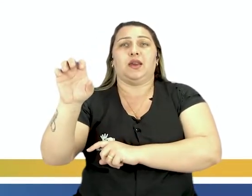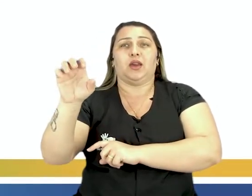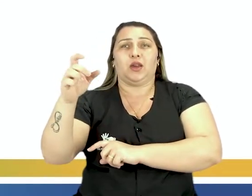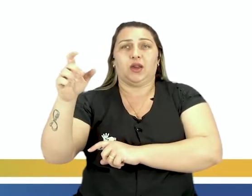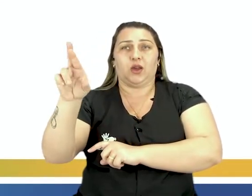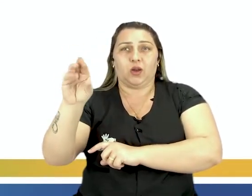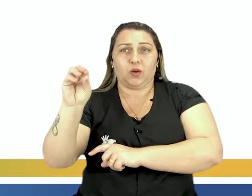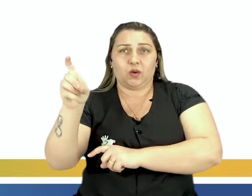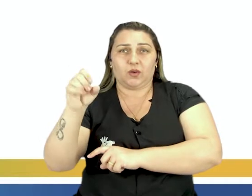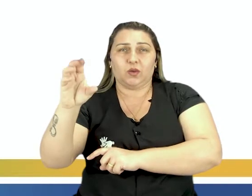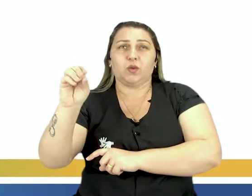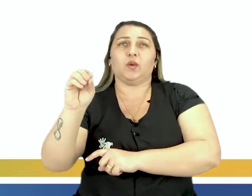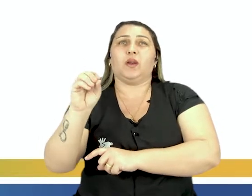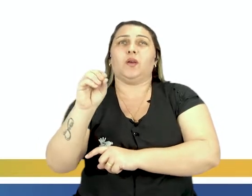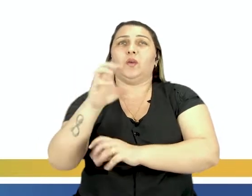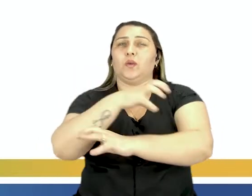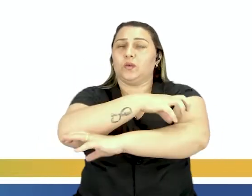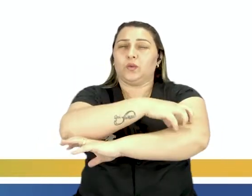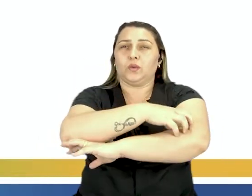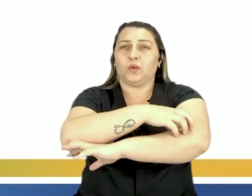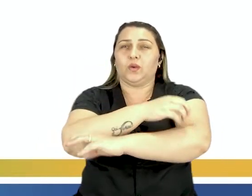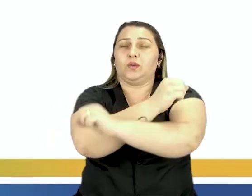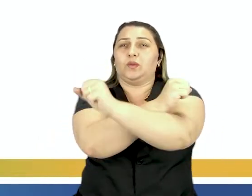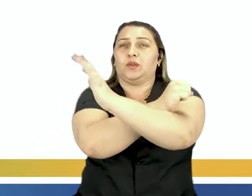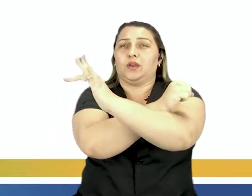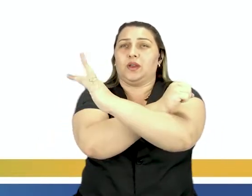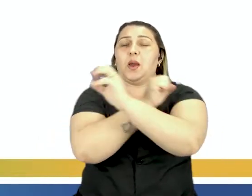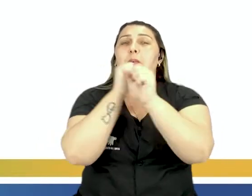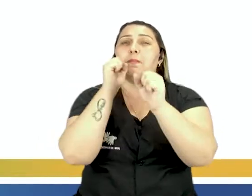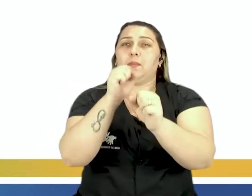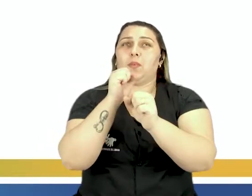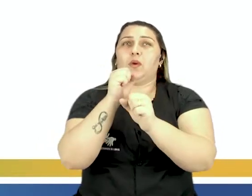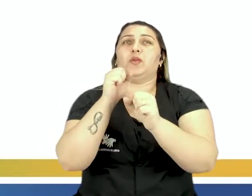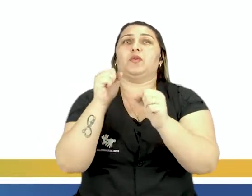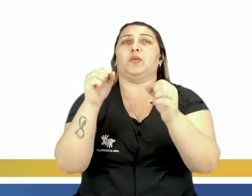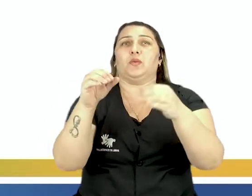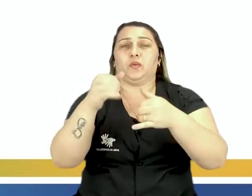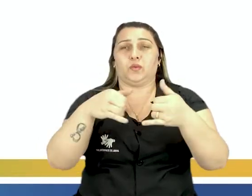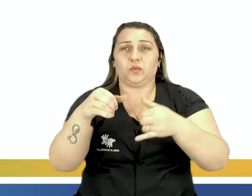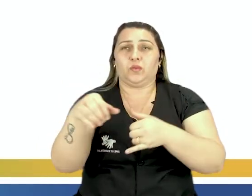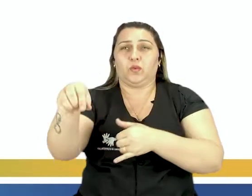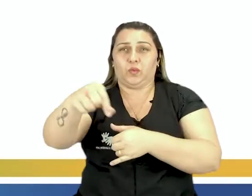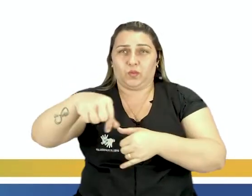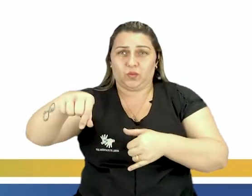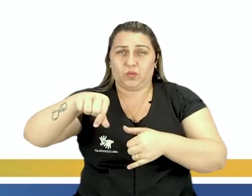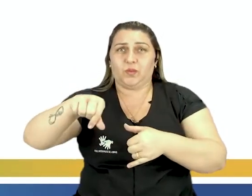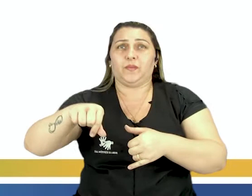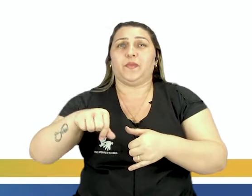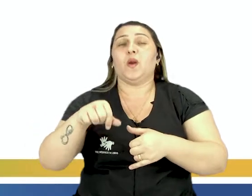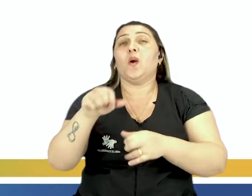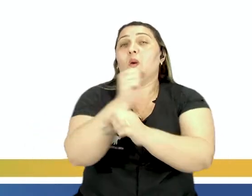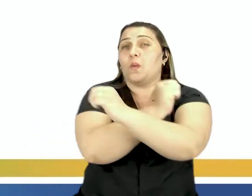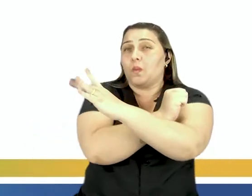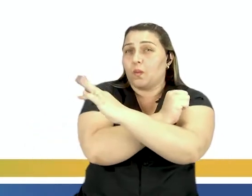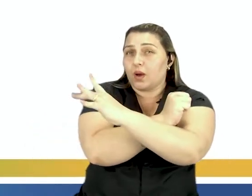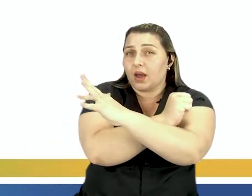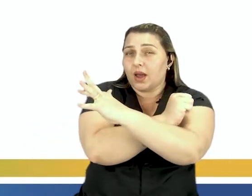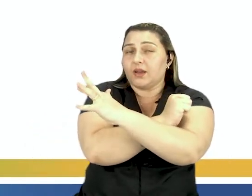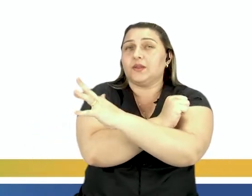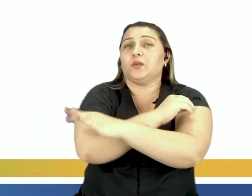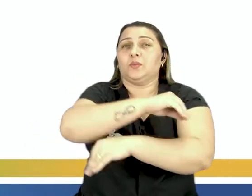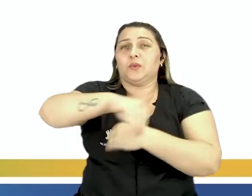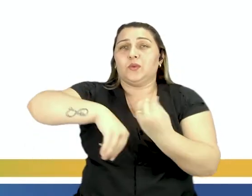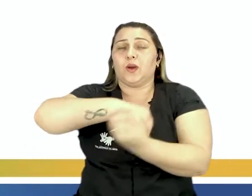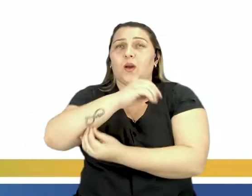óxido ácido? Ele pode reagir com a água e formar um ácido, ou